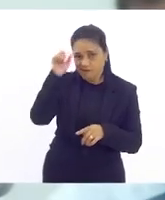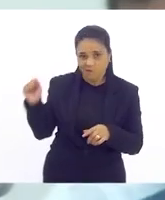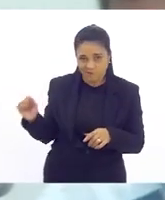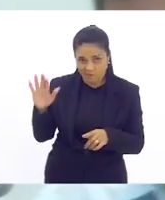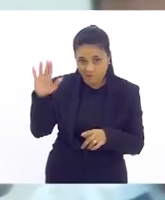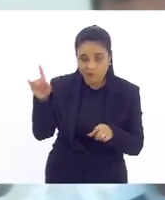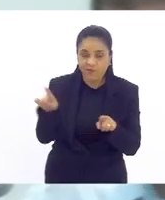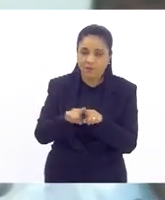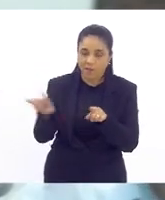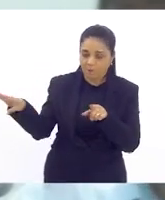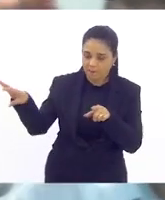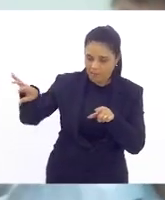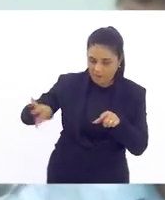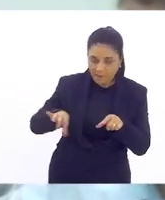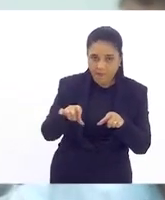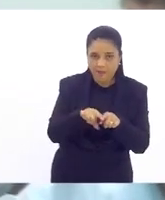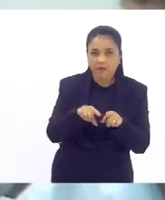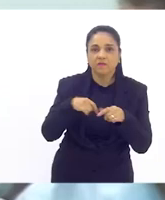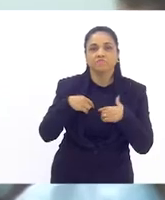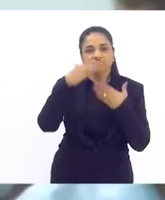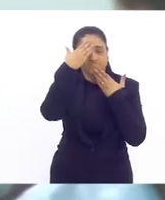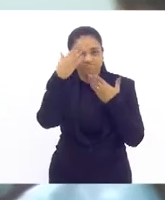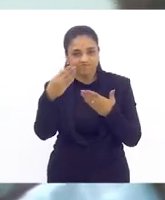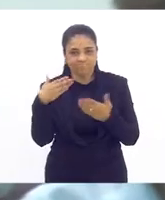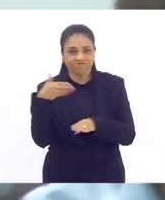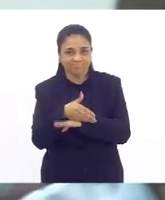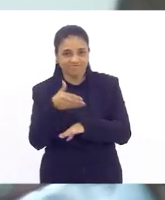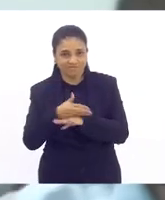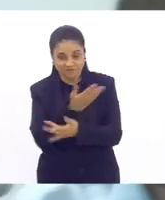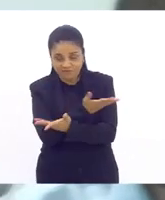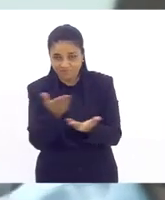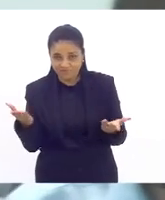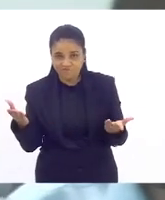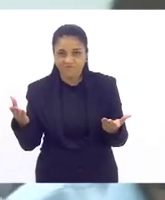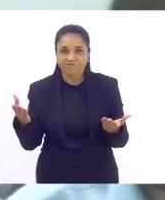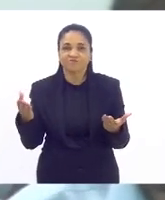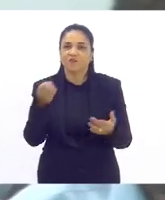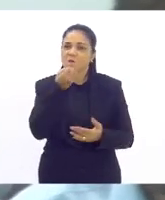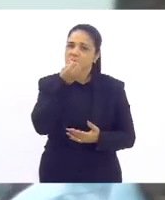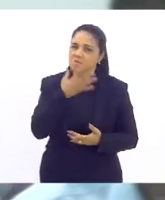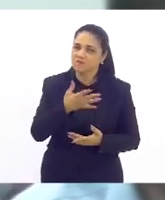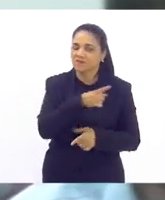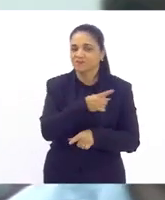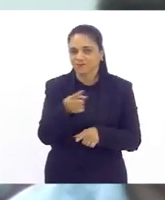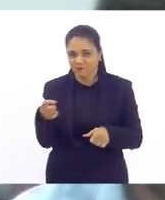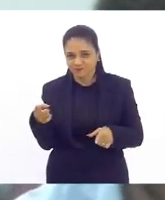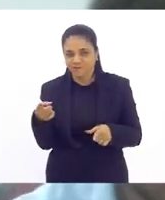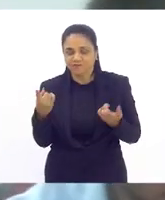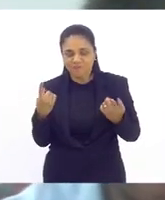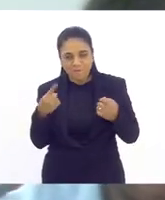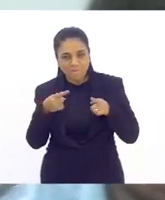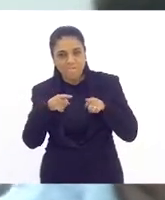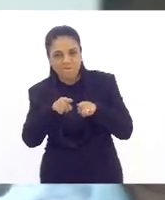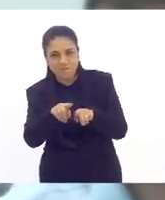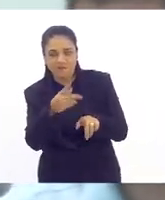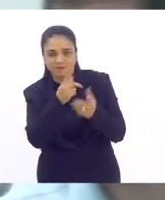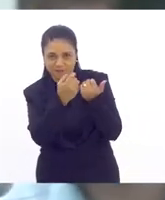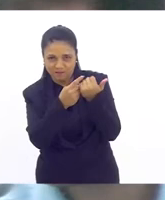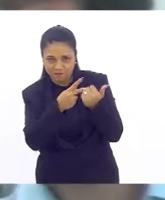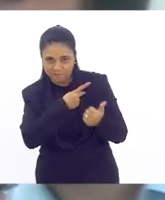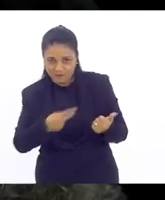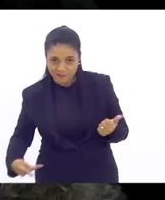E agradecendo aqui a presença de todos e a generosidade aqui do nosso parceiro presidente